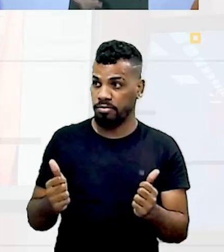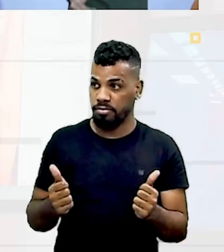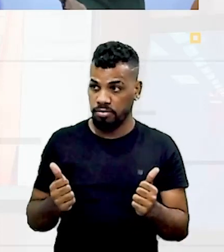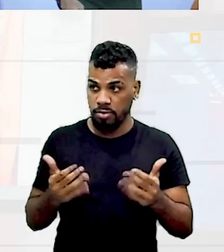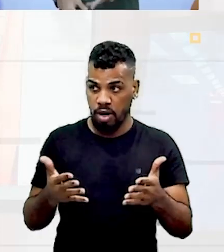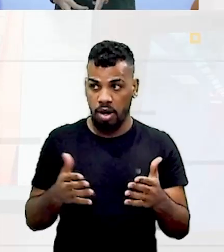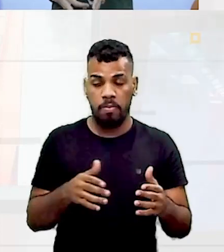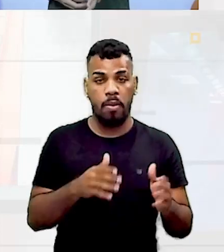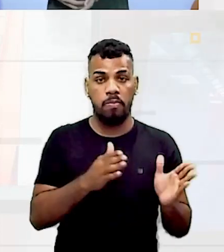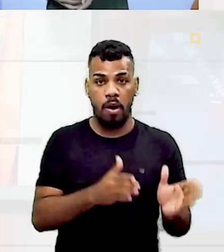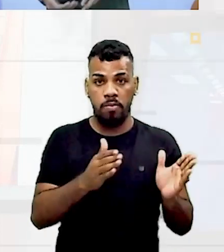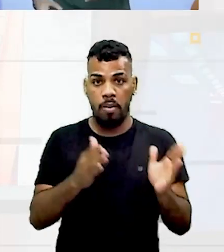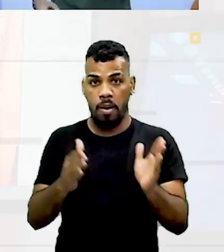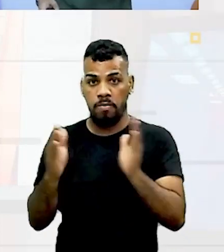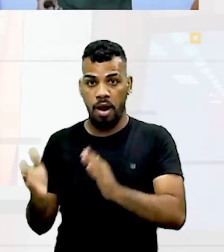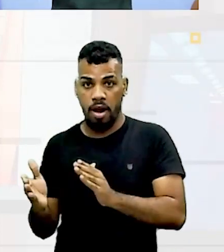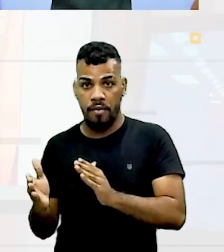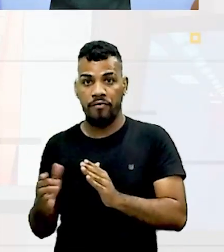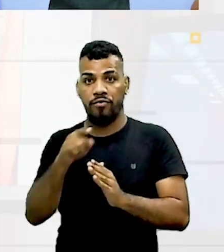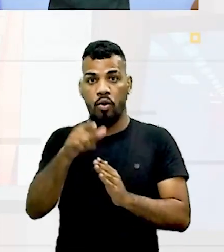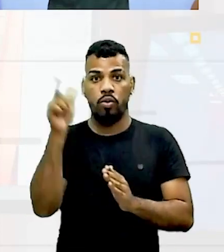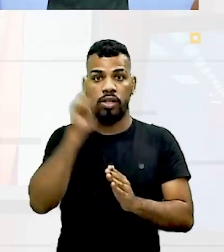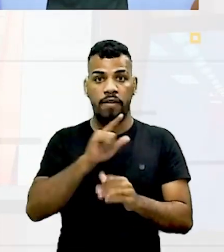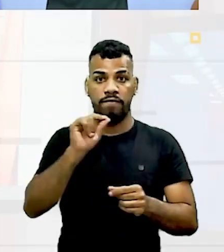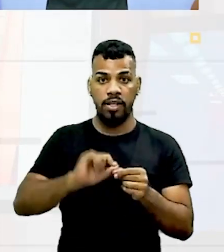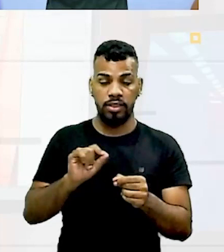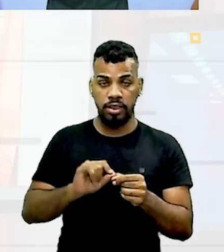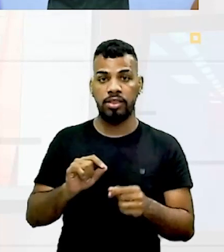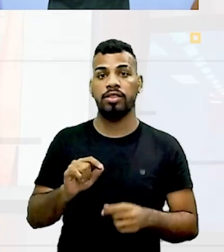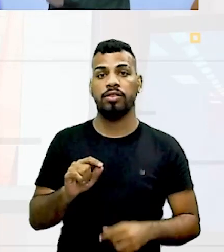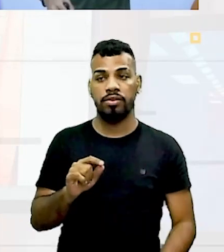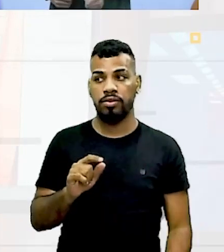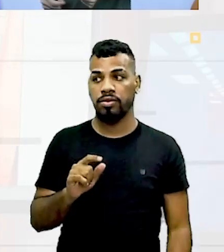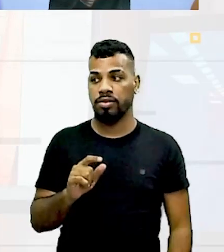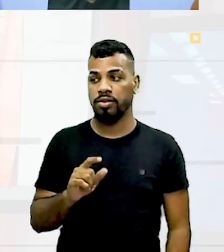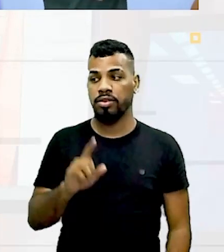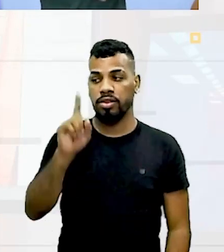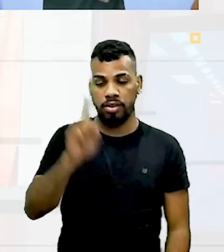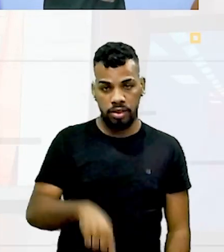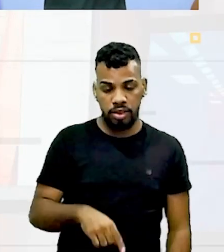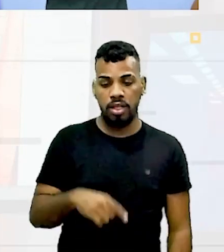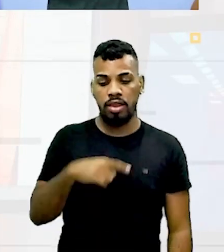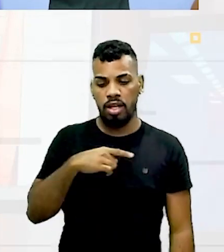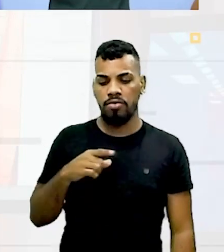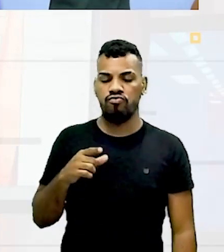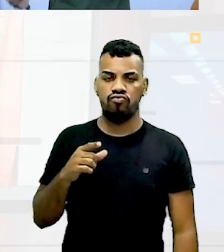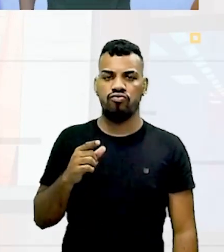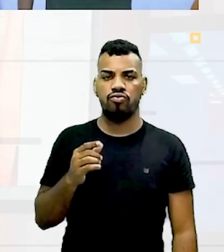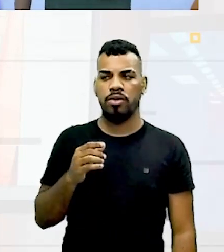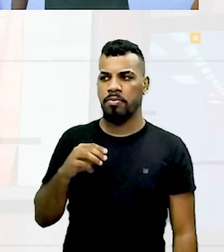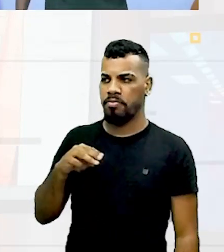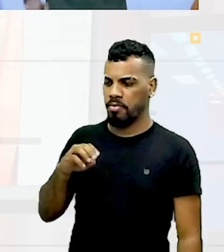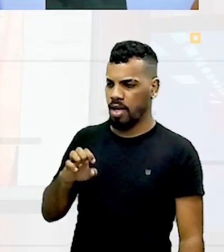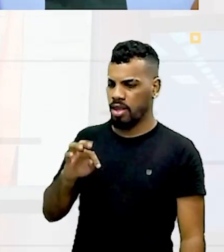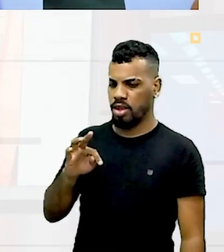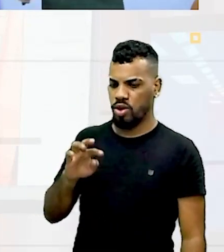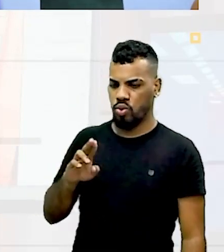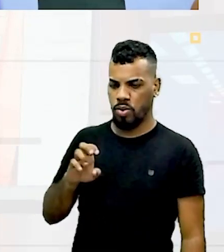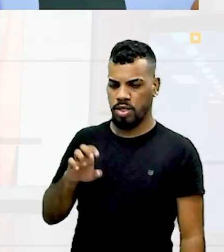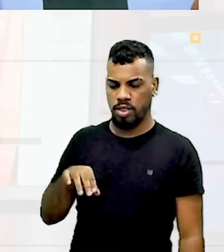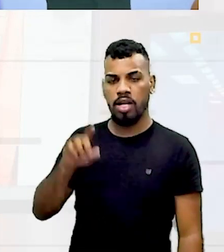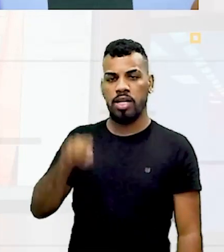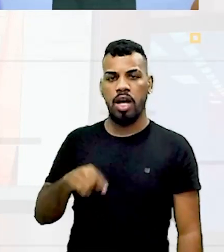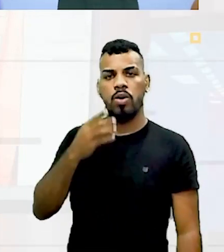dessas poses chaves, você vai conseguir fazer os são chamados in-betweens, ou seja, as